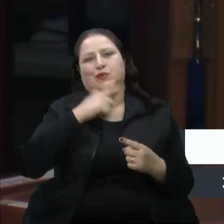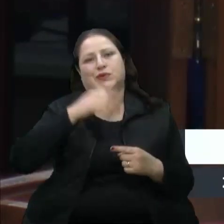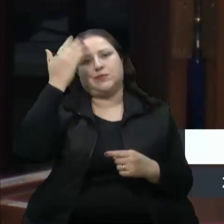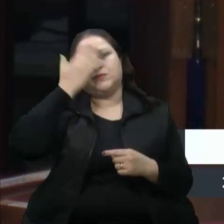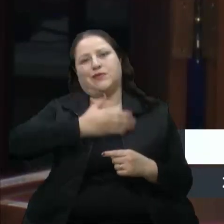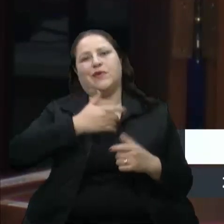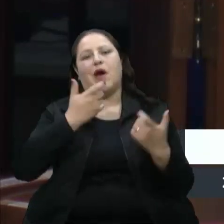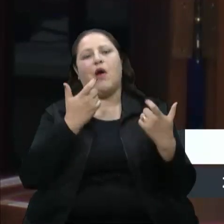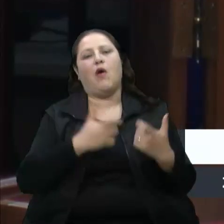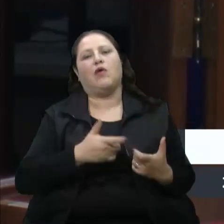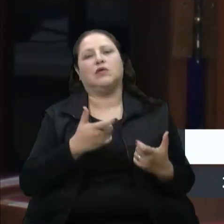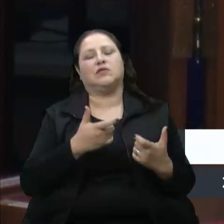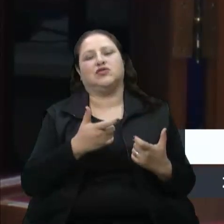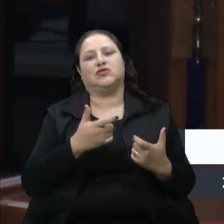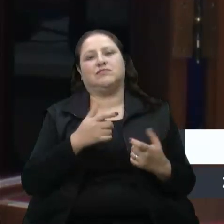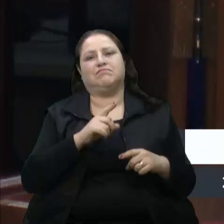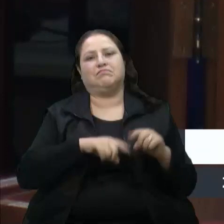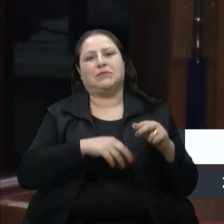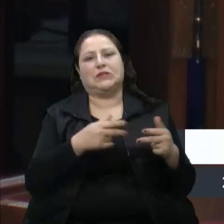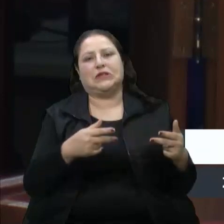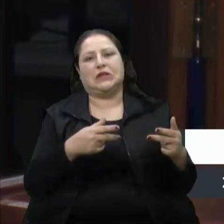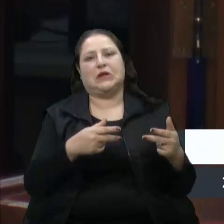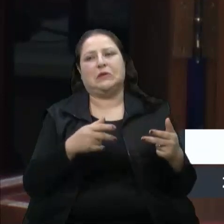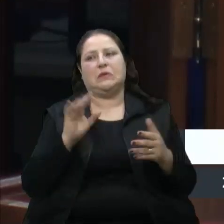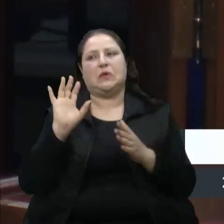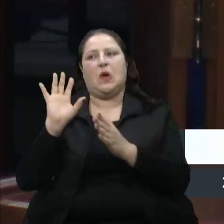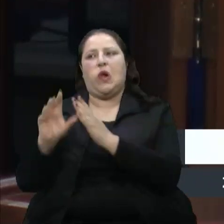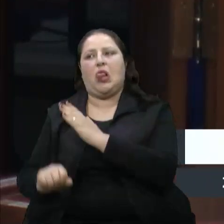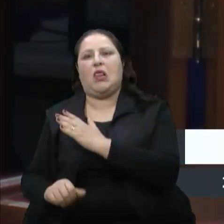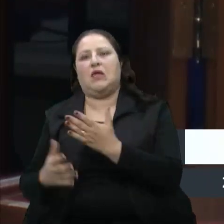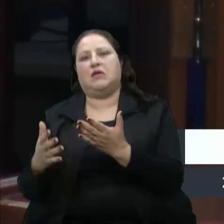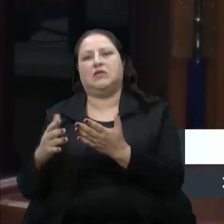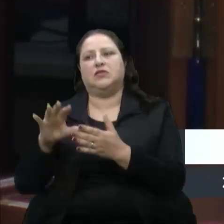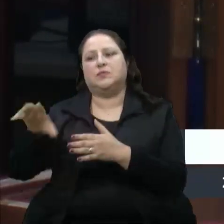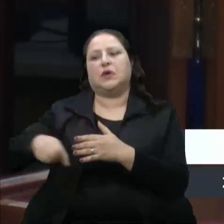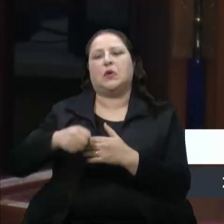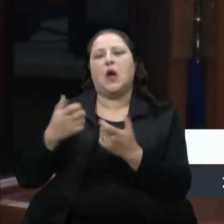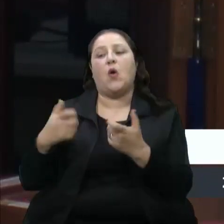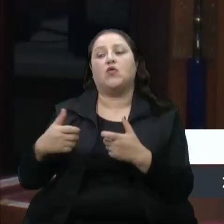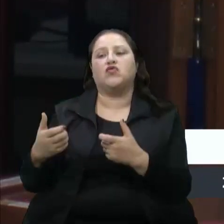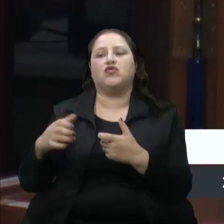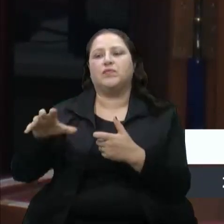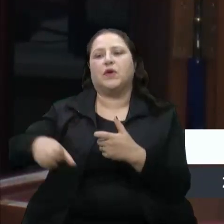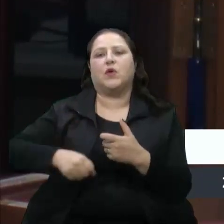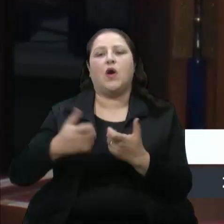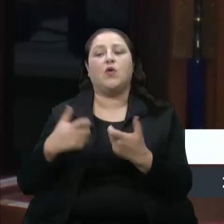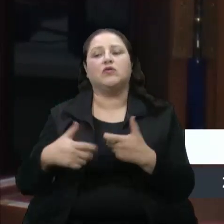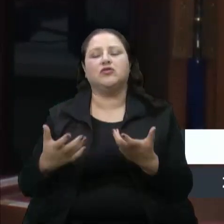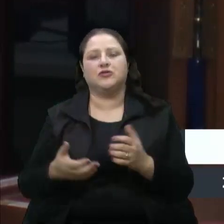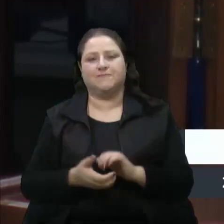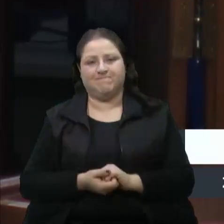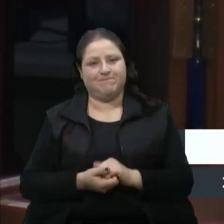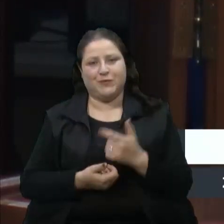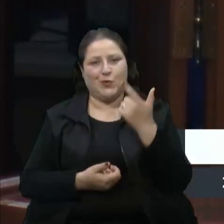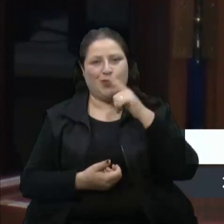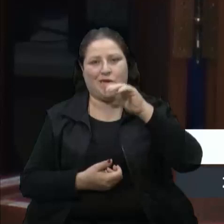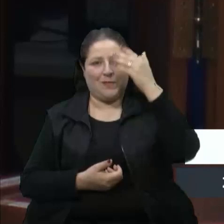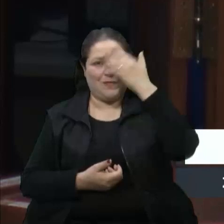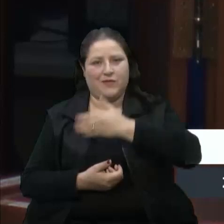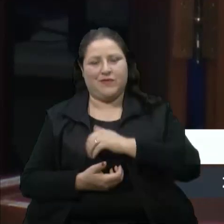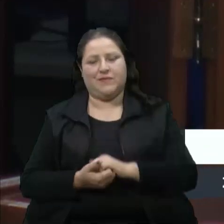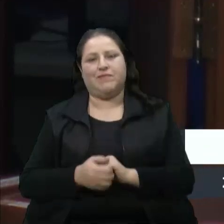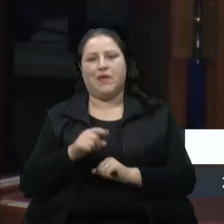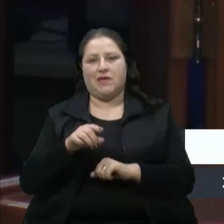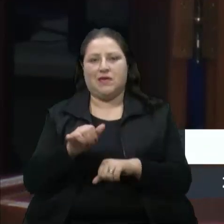da onde, né, esse objeto foi retirado ou da onde ele vem. Então, o mecanismo que a gente quer criar aqui para reduzir